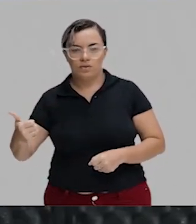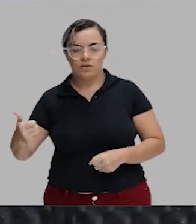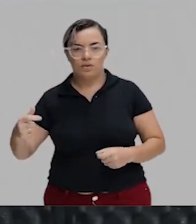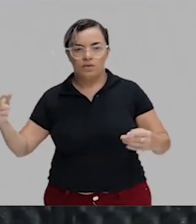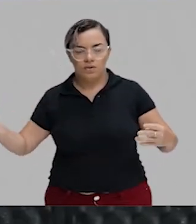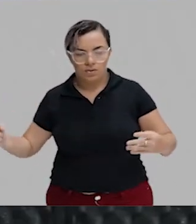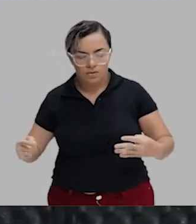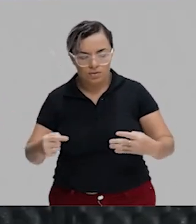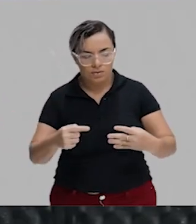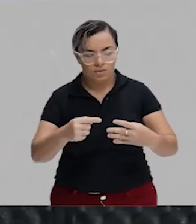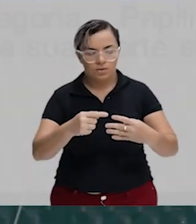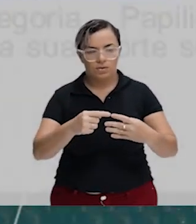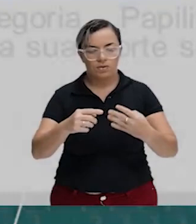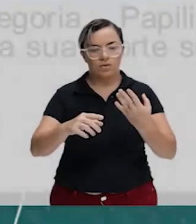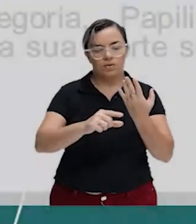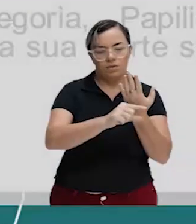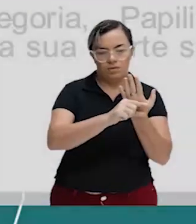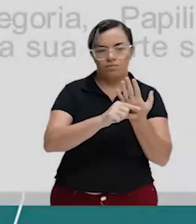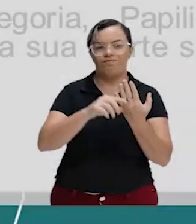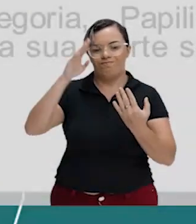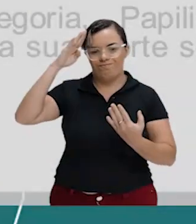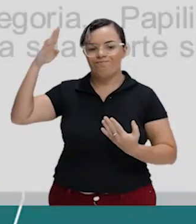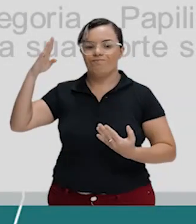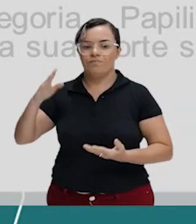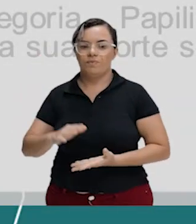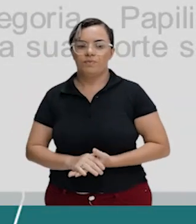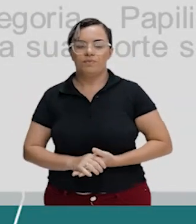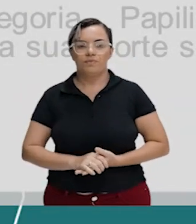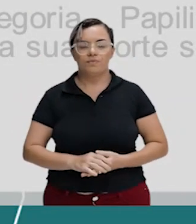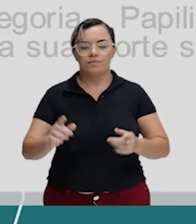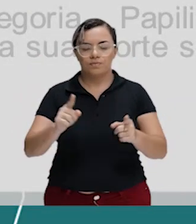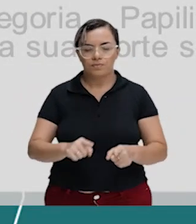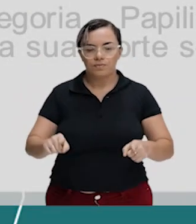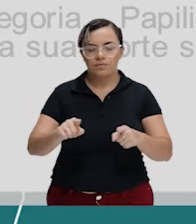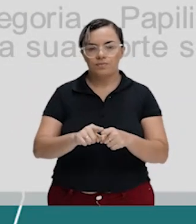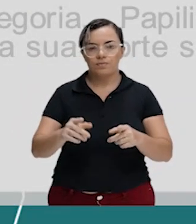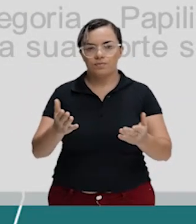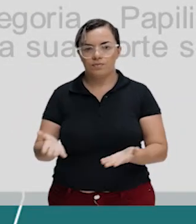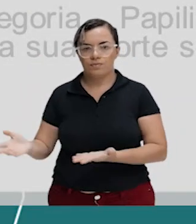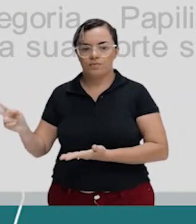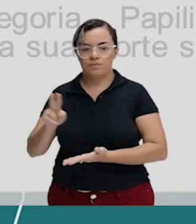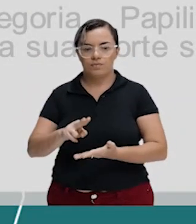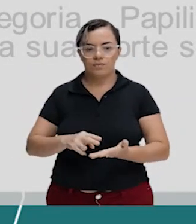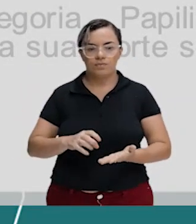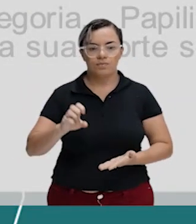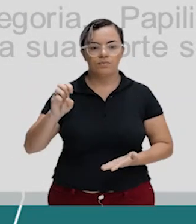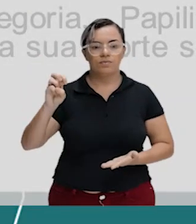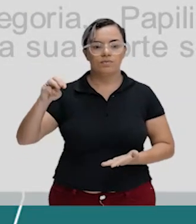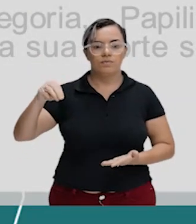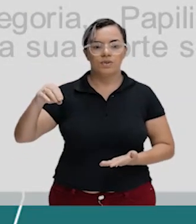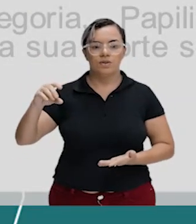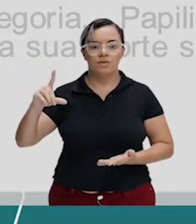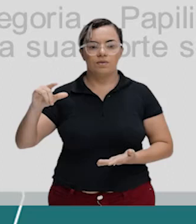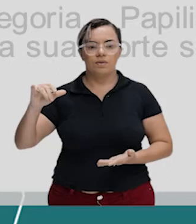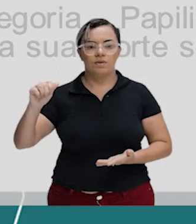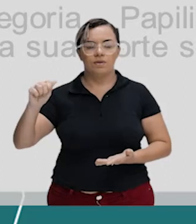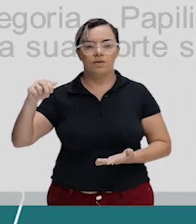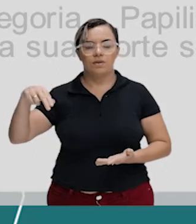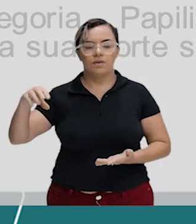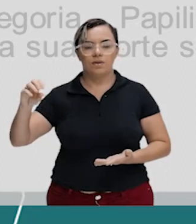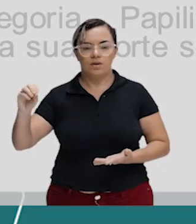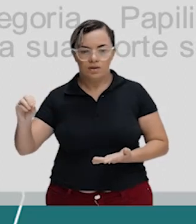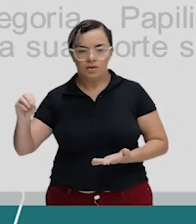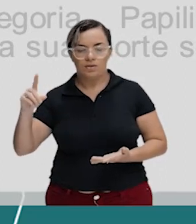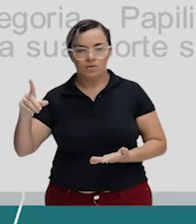no Brasil. Aí a gente tem o Emiliano Davi Perneta, tá? Ele também é um poeta paranaense